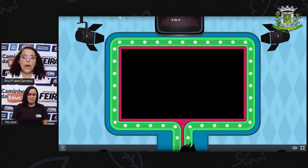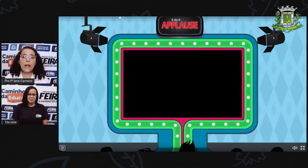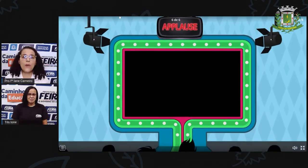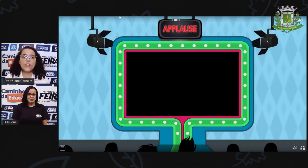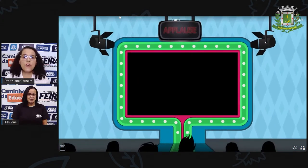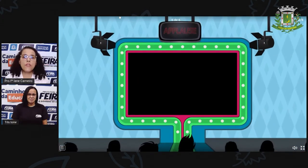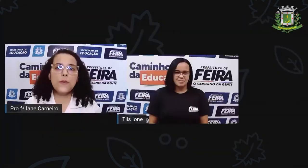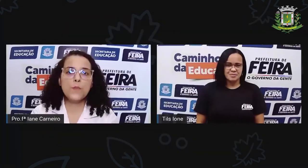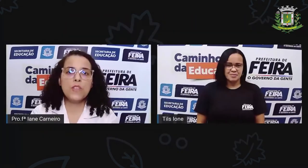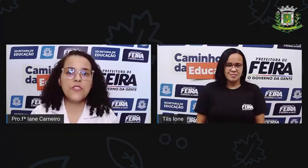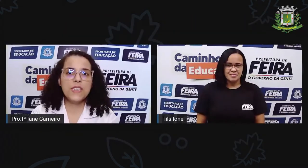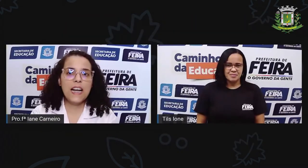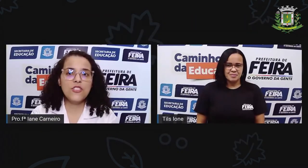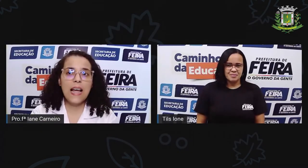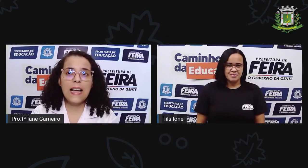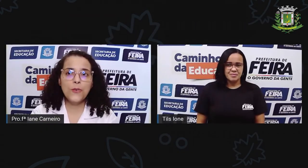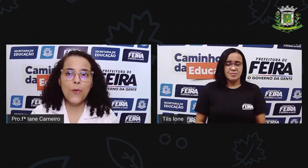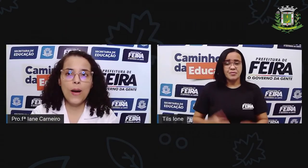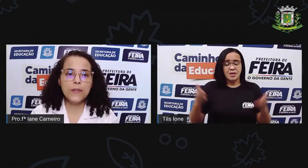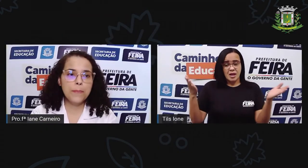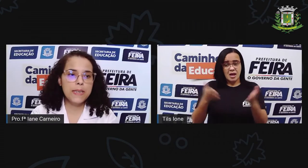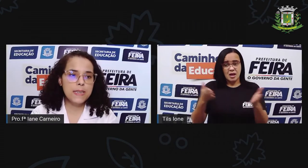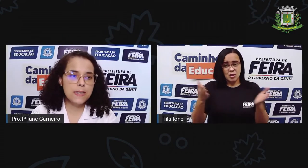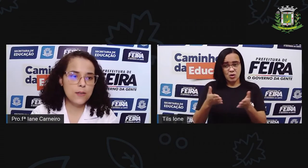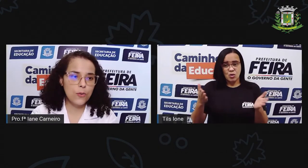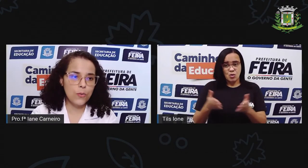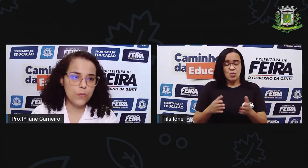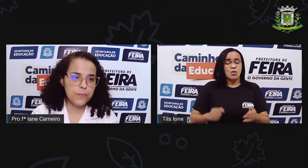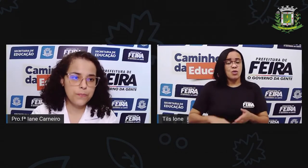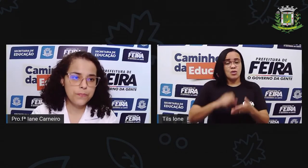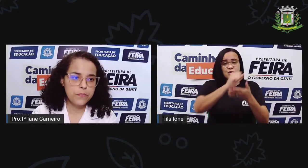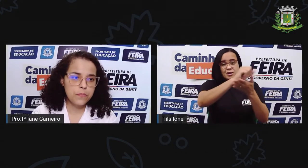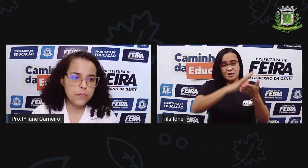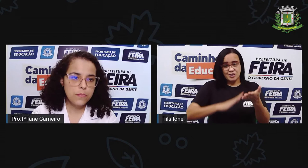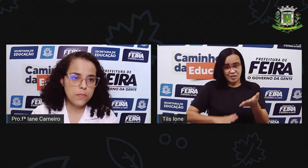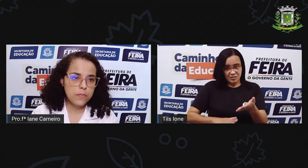Agora a vai fazer uma atividade lá no quadro branco.